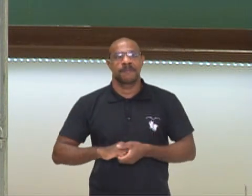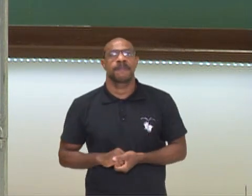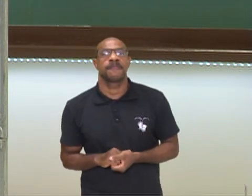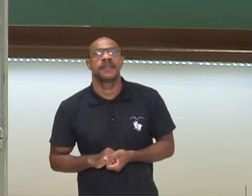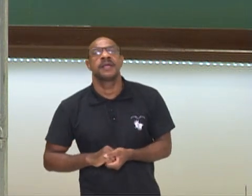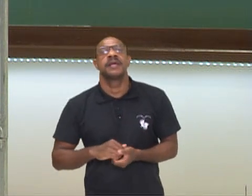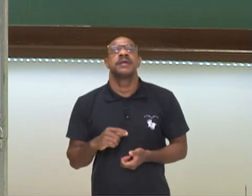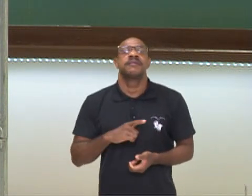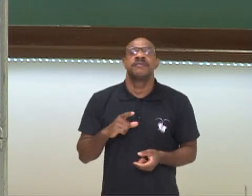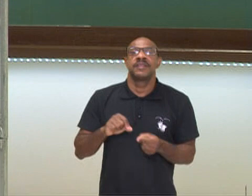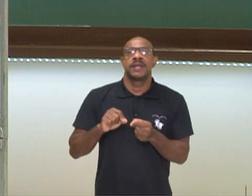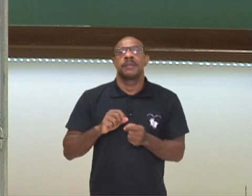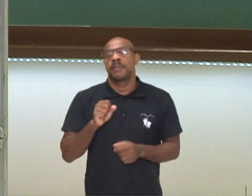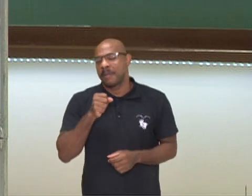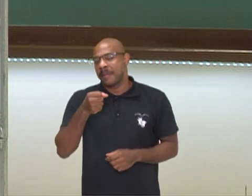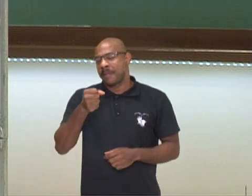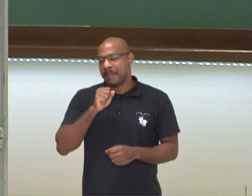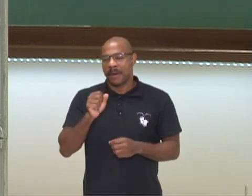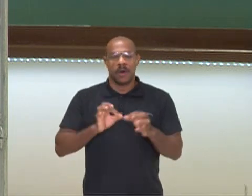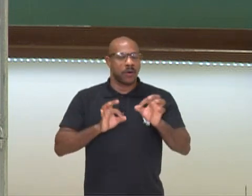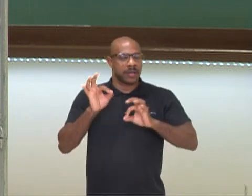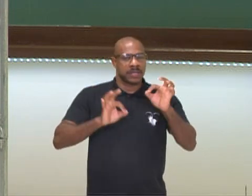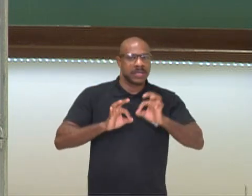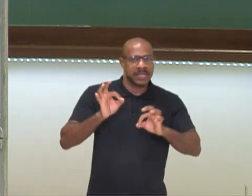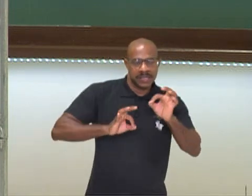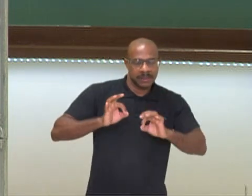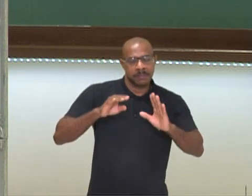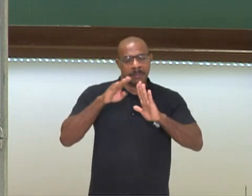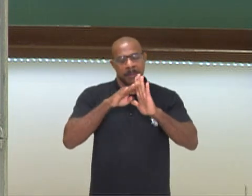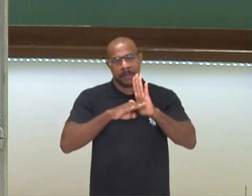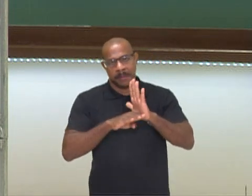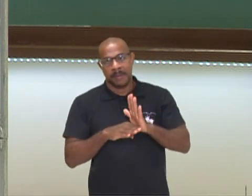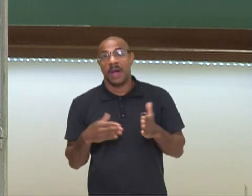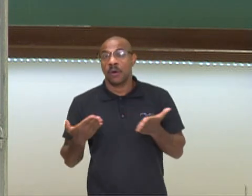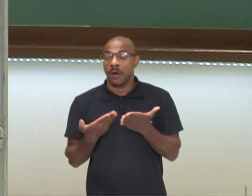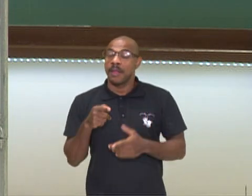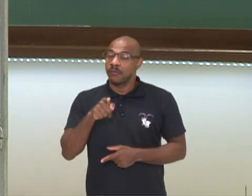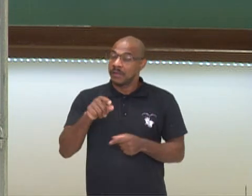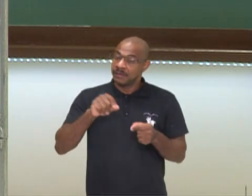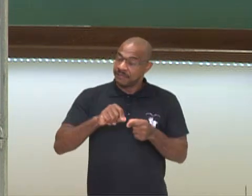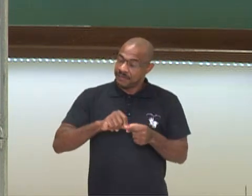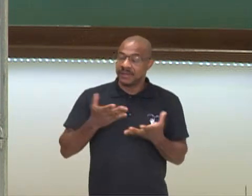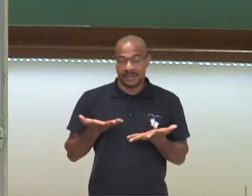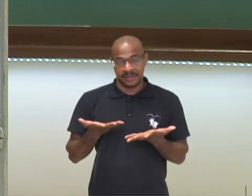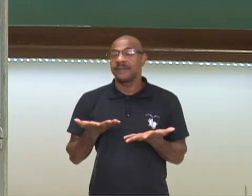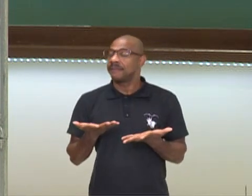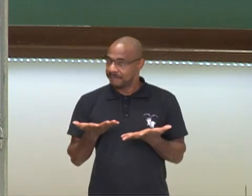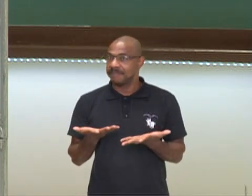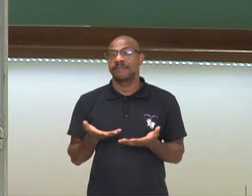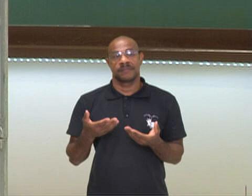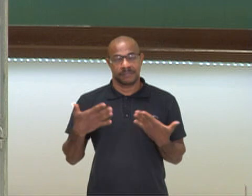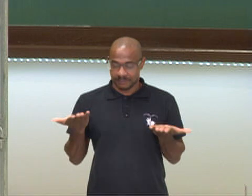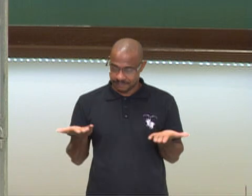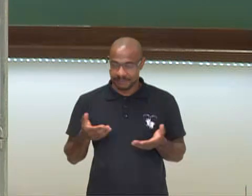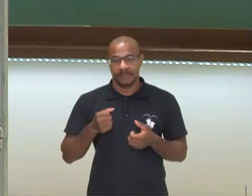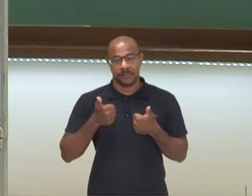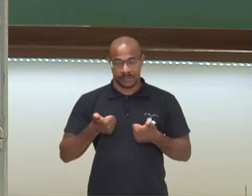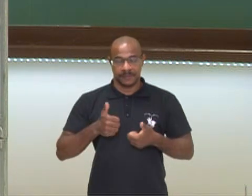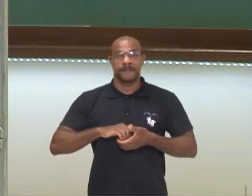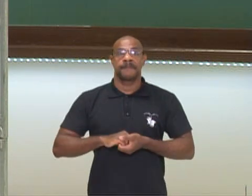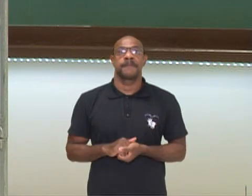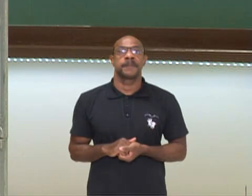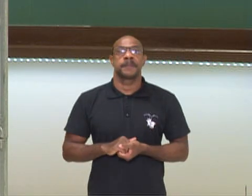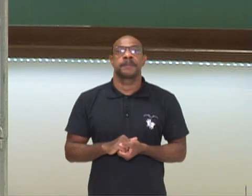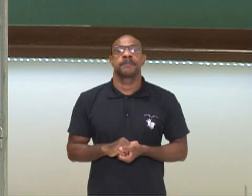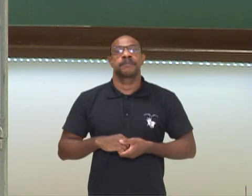entrevista me Lemos uma entrevista organizamos o roteiro e agora é com você aí é fazer Mãos à Obra tá